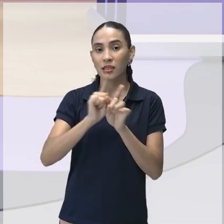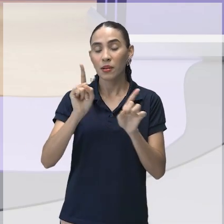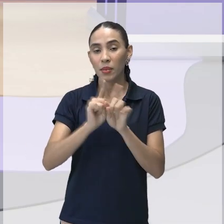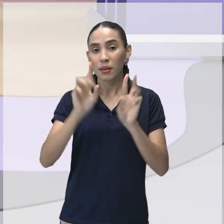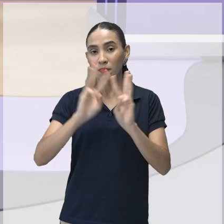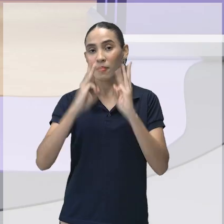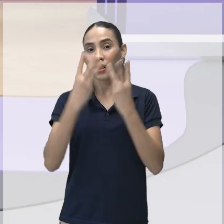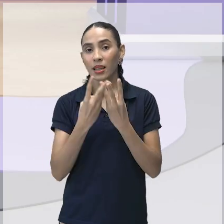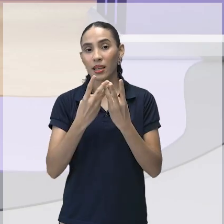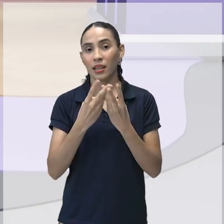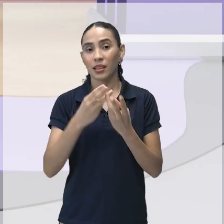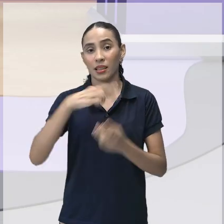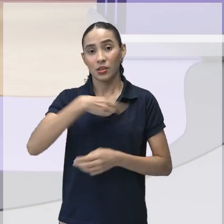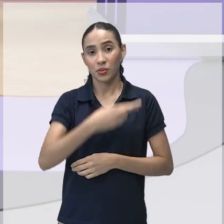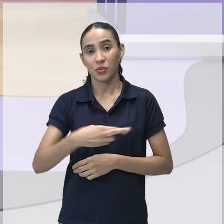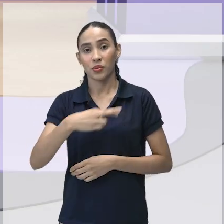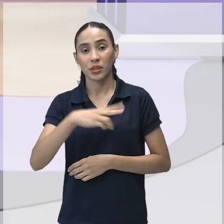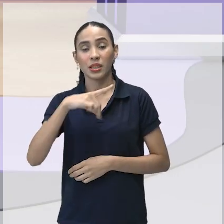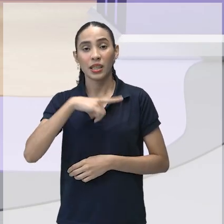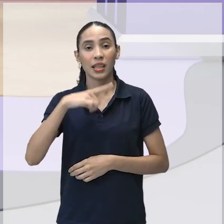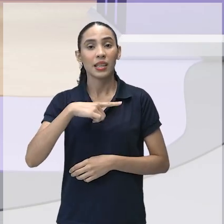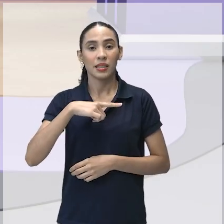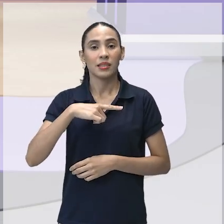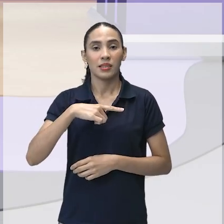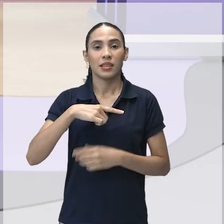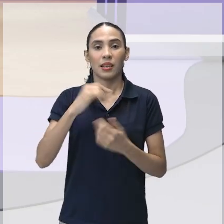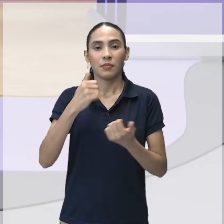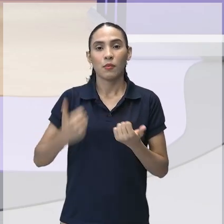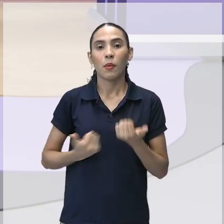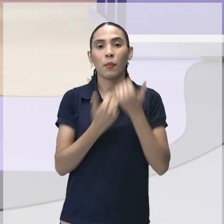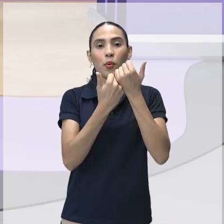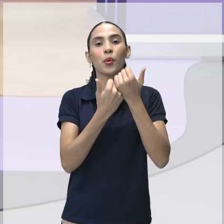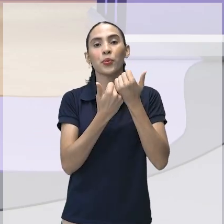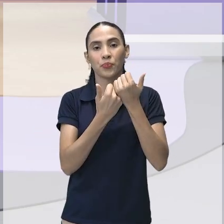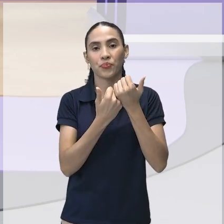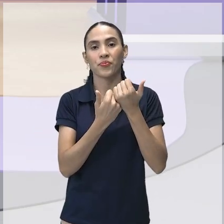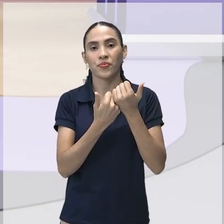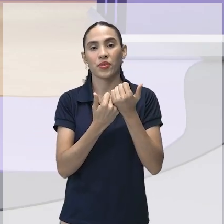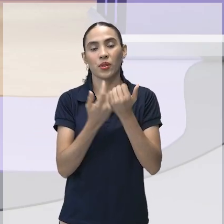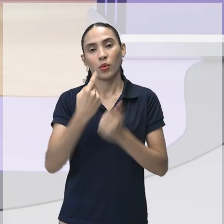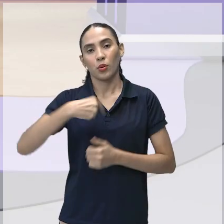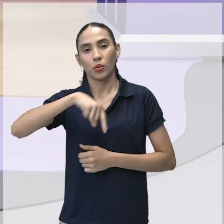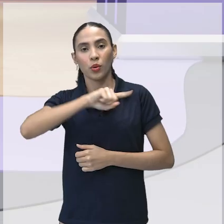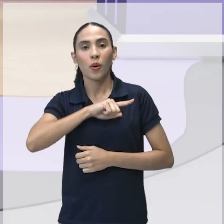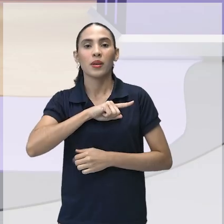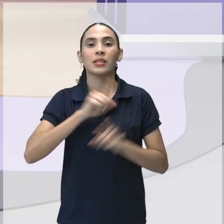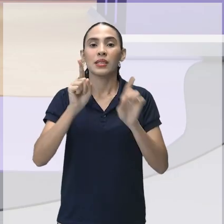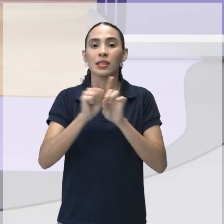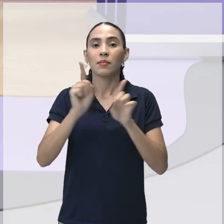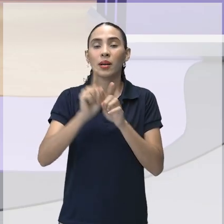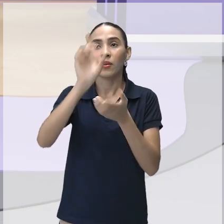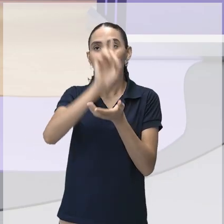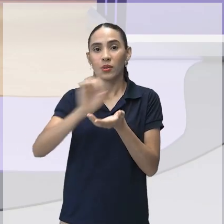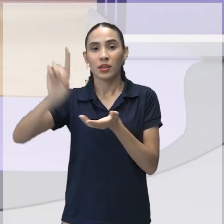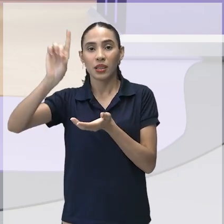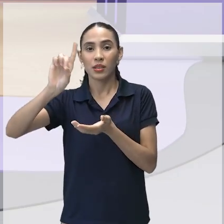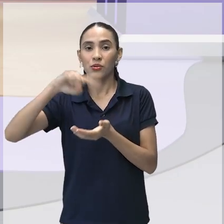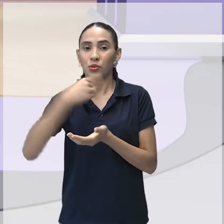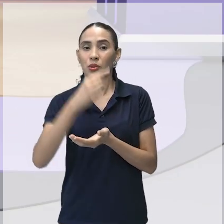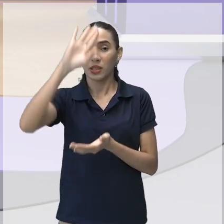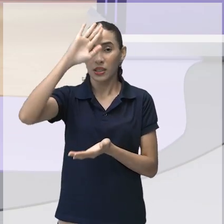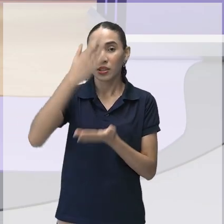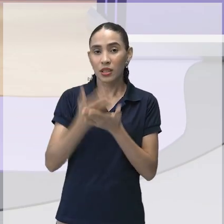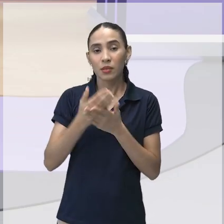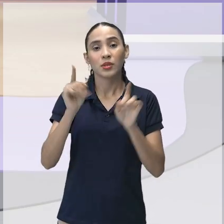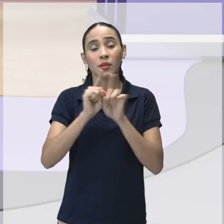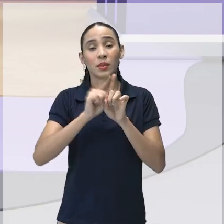matéria, que as religiões têm essa missão de fazer a ponte entre nós e o Deus que acreditamos, os